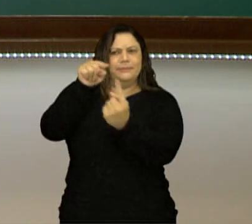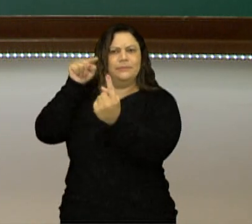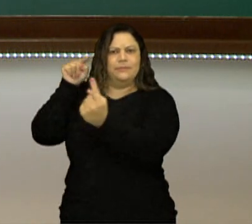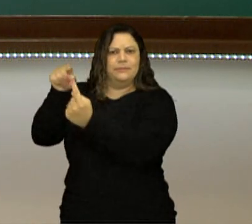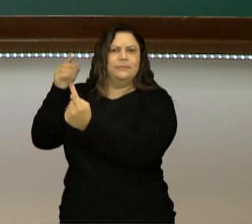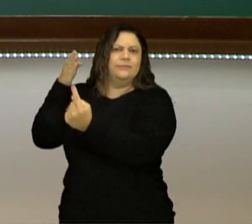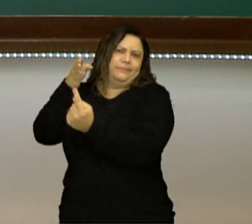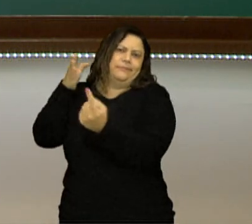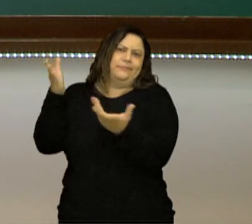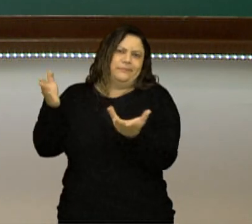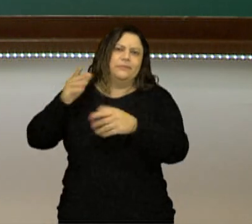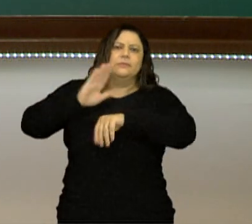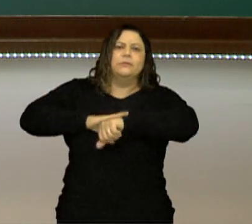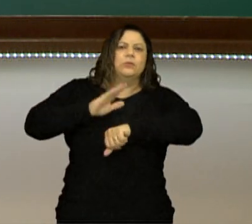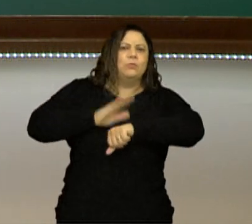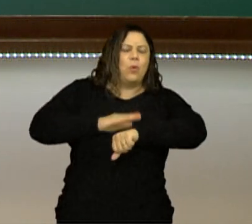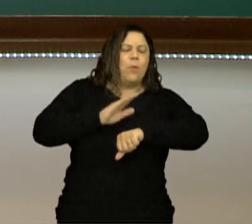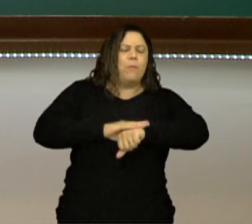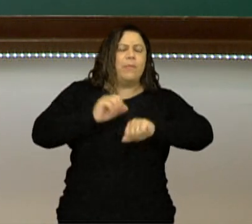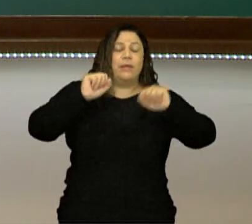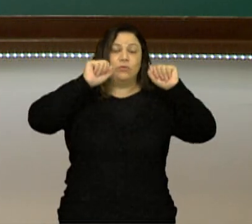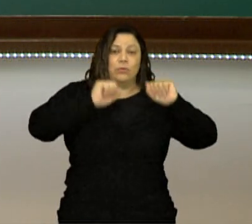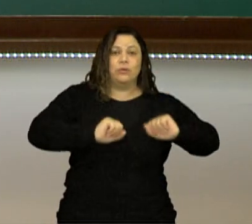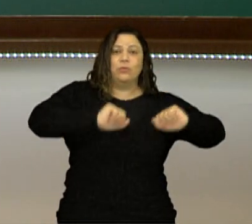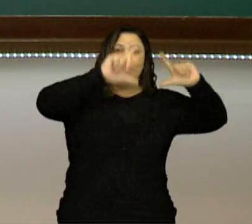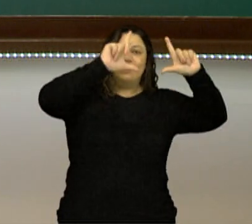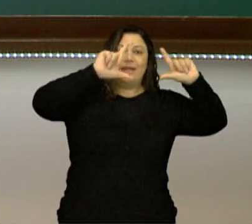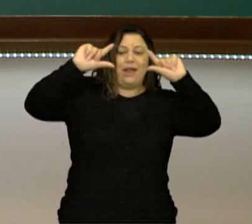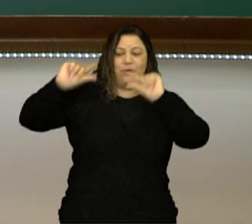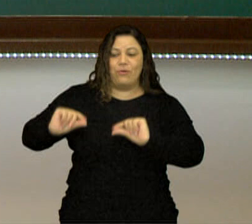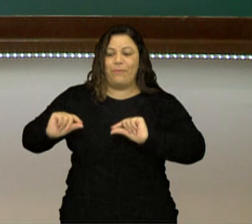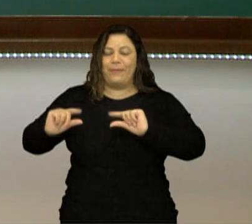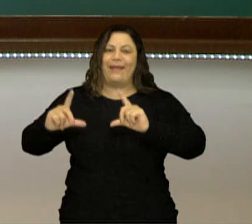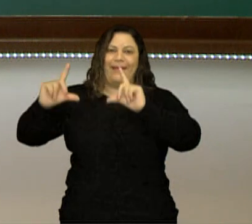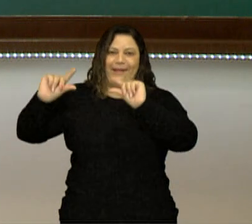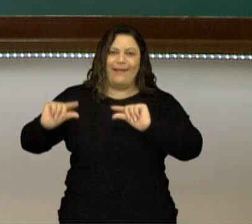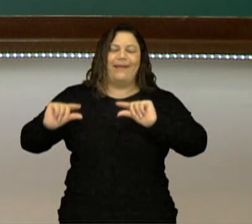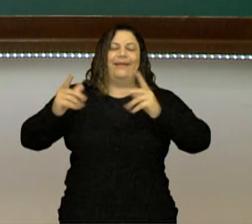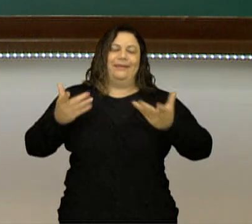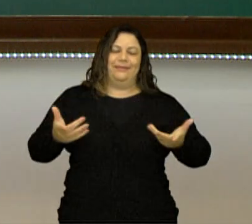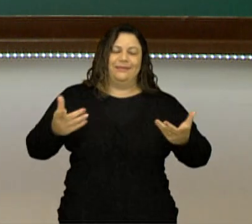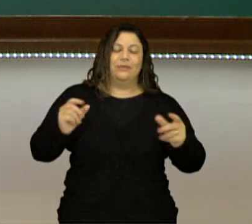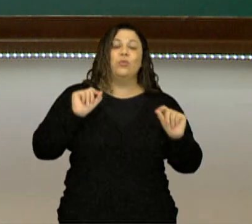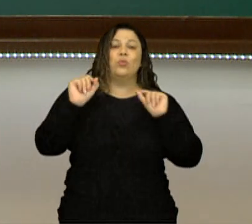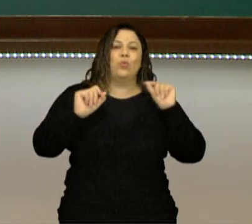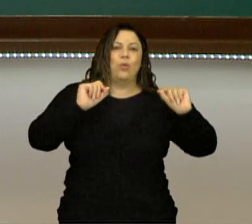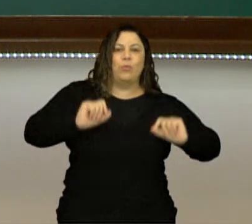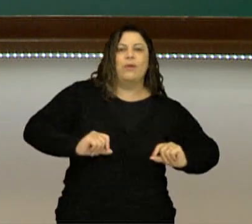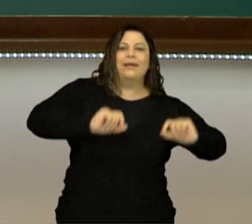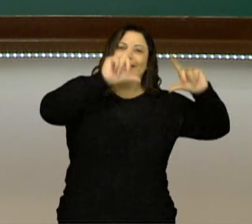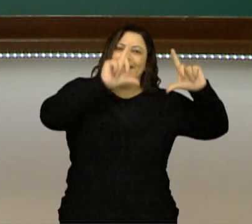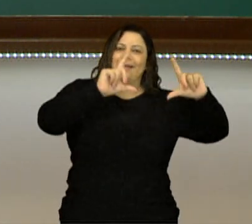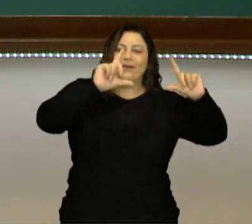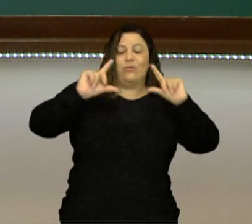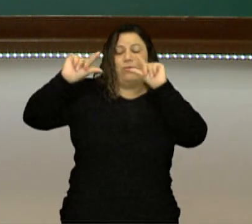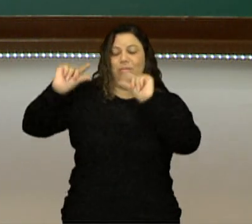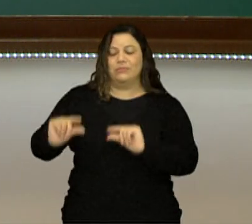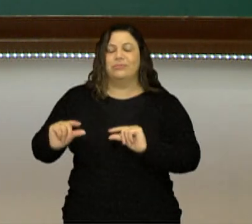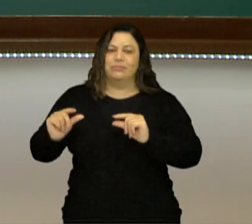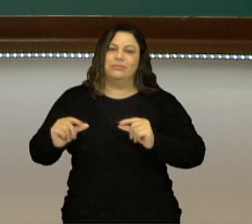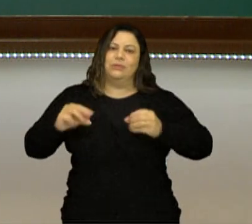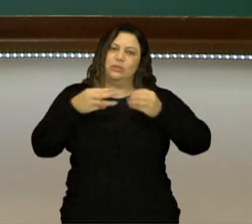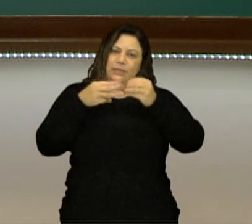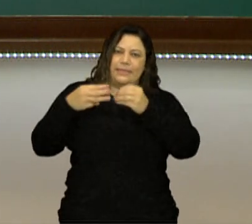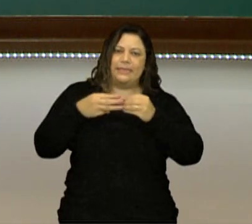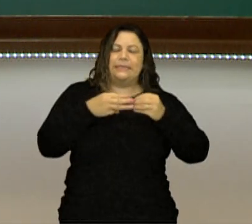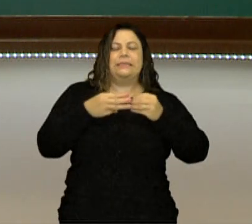determinados momentos, o quando ligar, o porquê ligar, o como ligar, né? Como ativar esses genes, né? Para